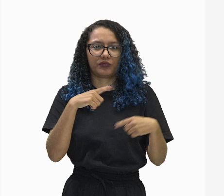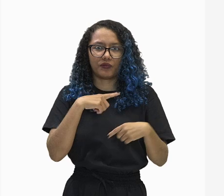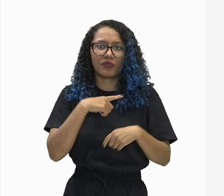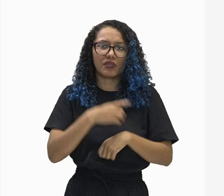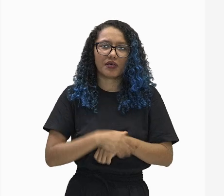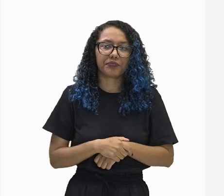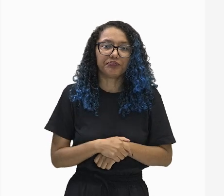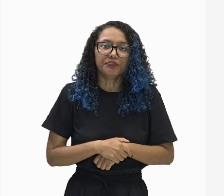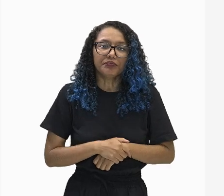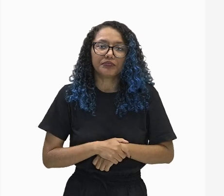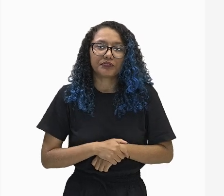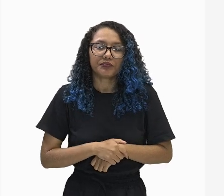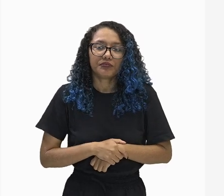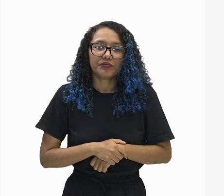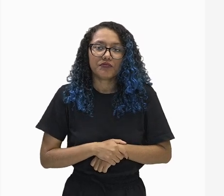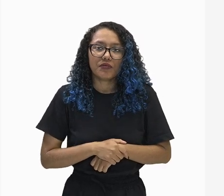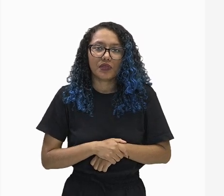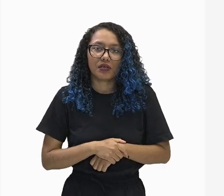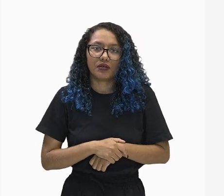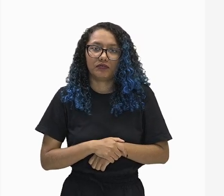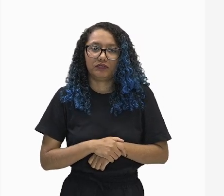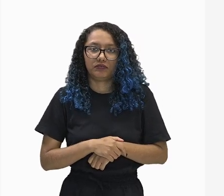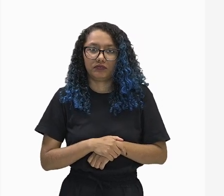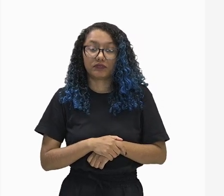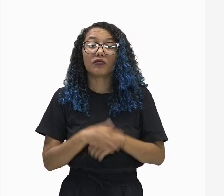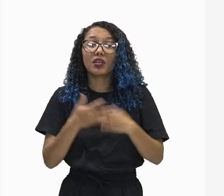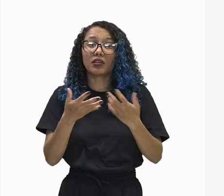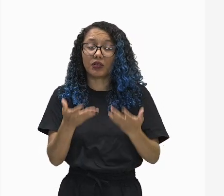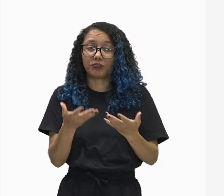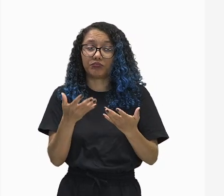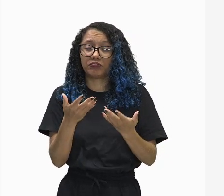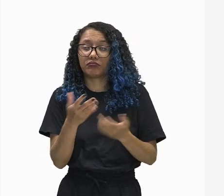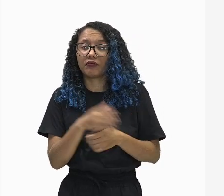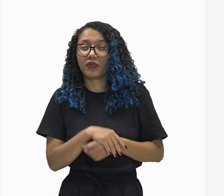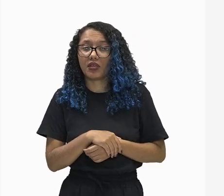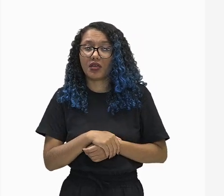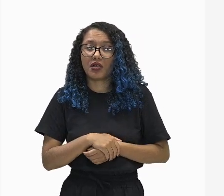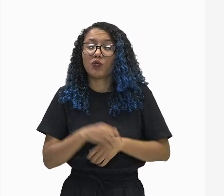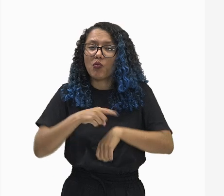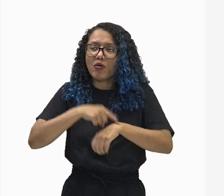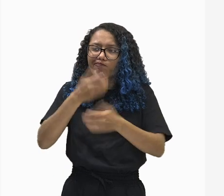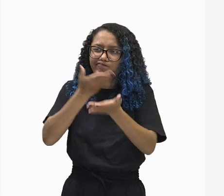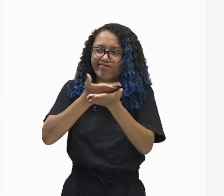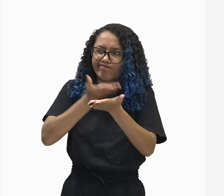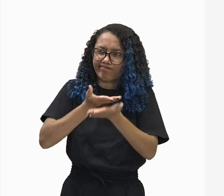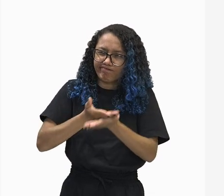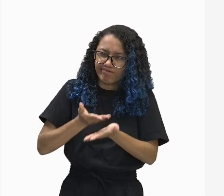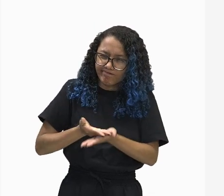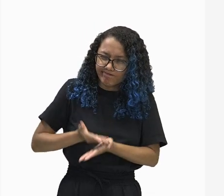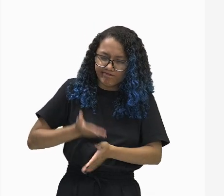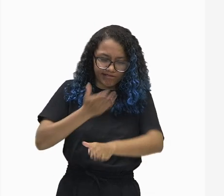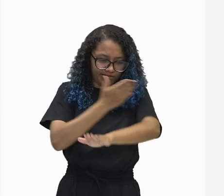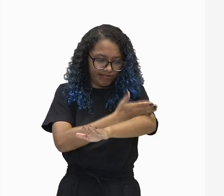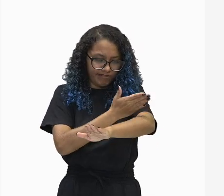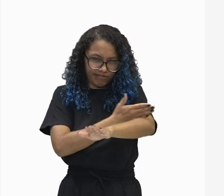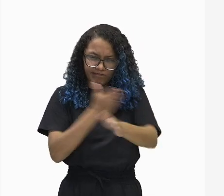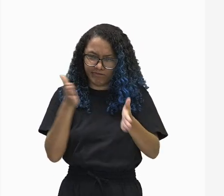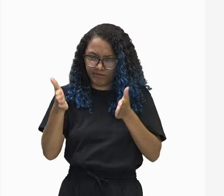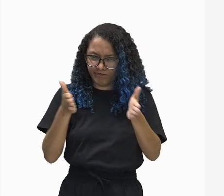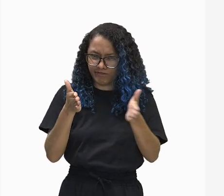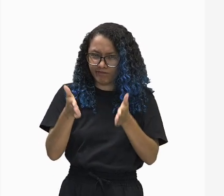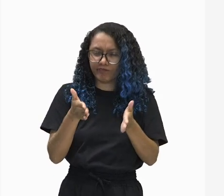gente estuda a Idade Média, gente, a gente muitas vezes tende a colocar exclusivamente